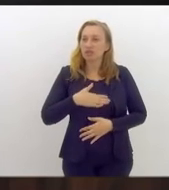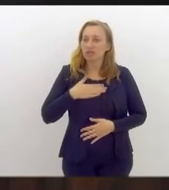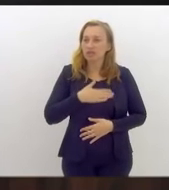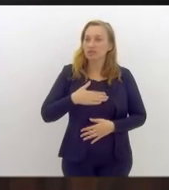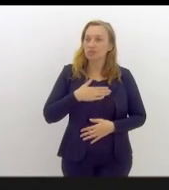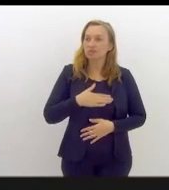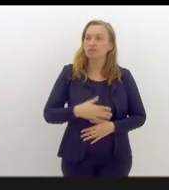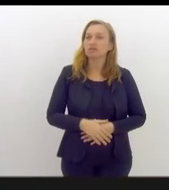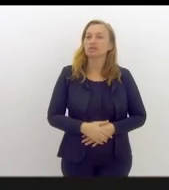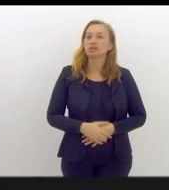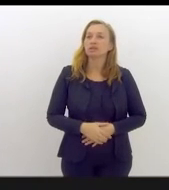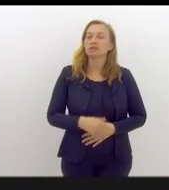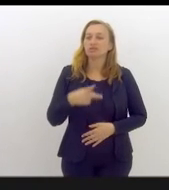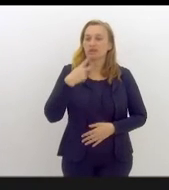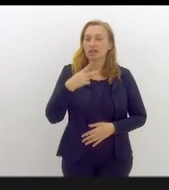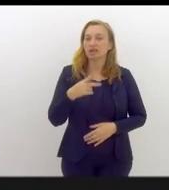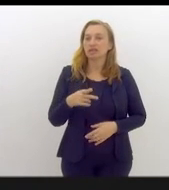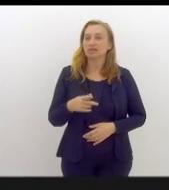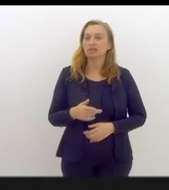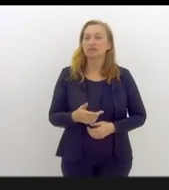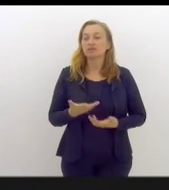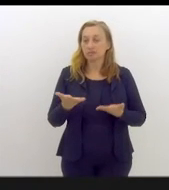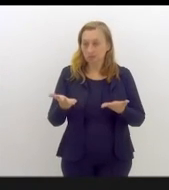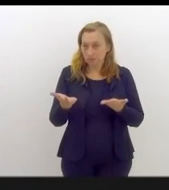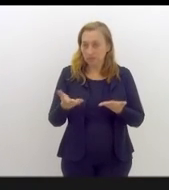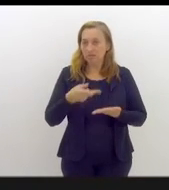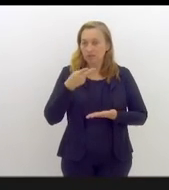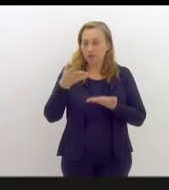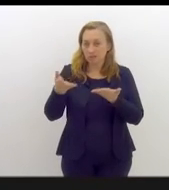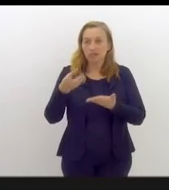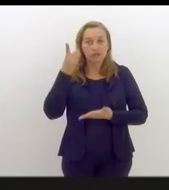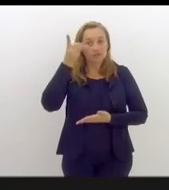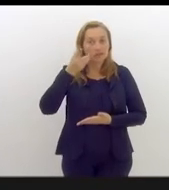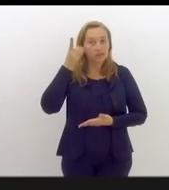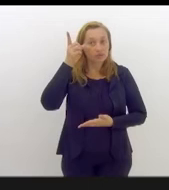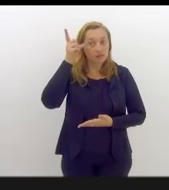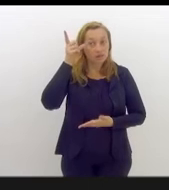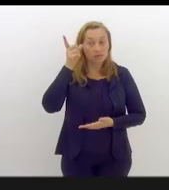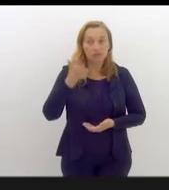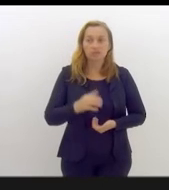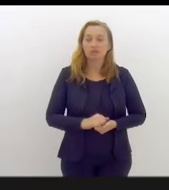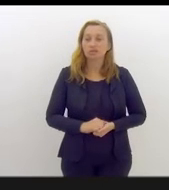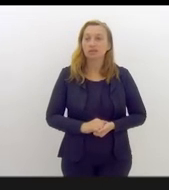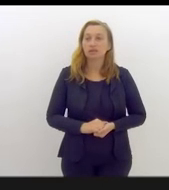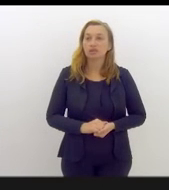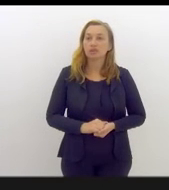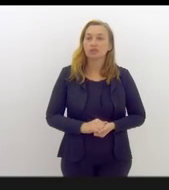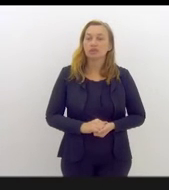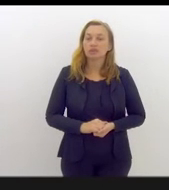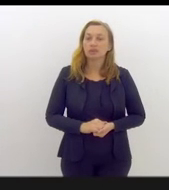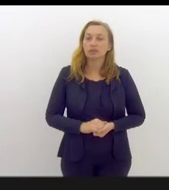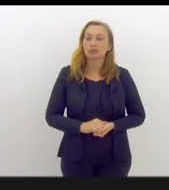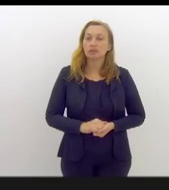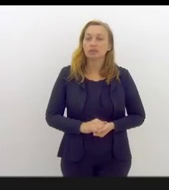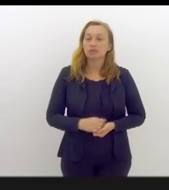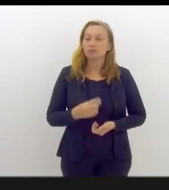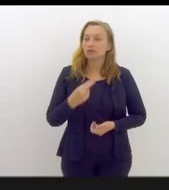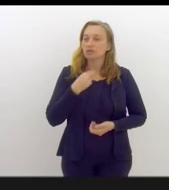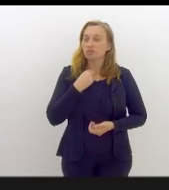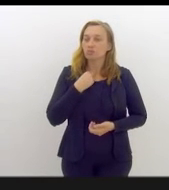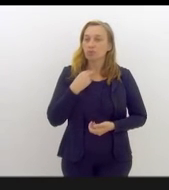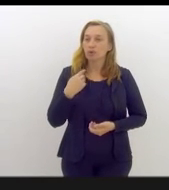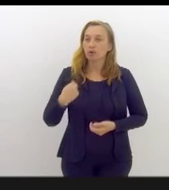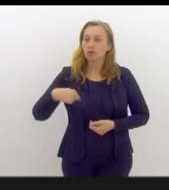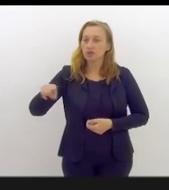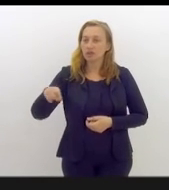Deputada Tia Ju, eu queria a palavra, por favor. Concedida, deputada Lucinha. Olha só, eu não estou presente porque eu estou aqui